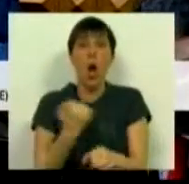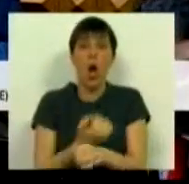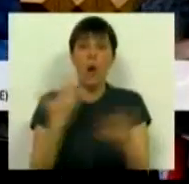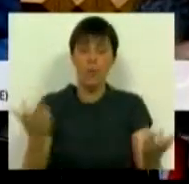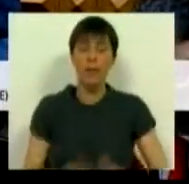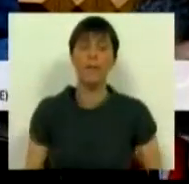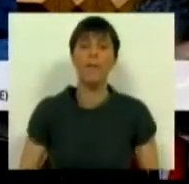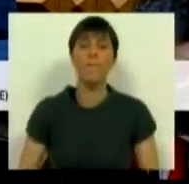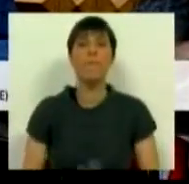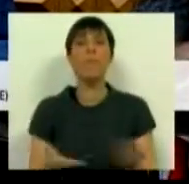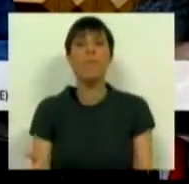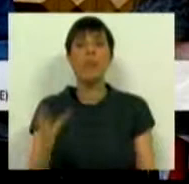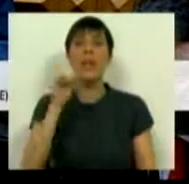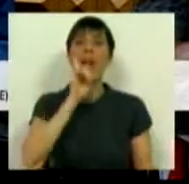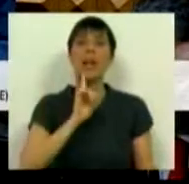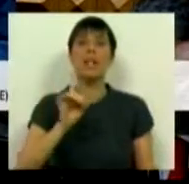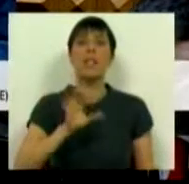obras.